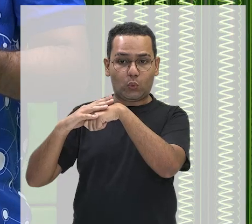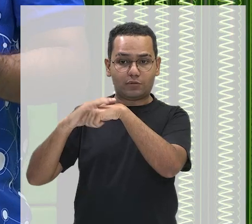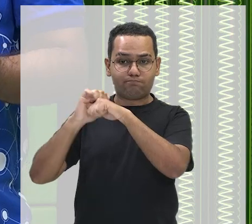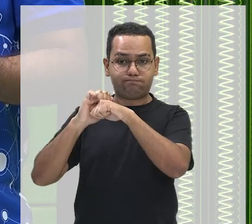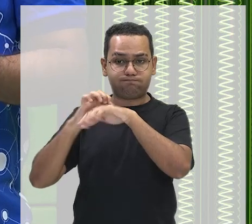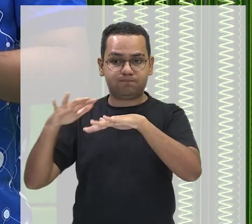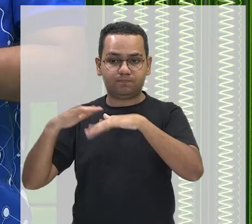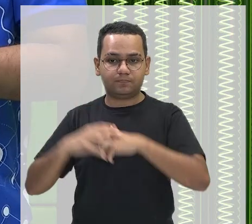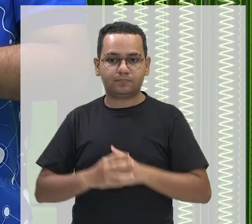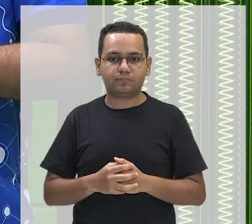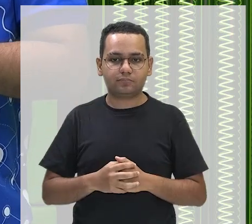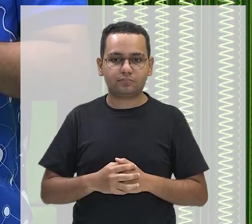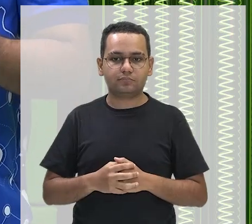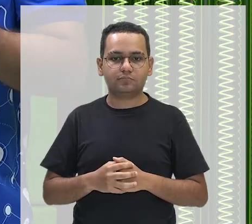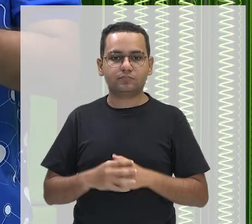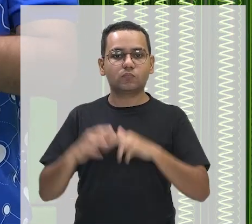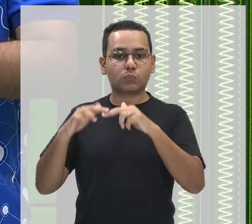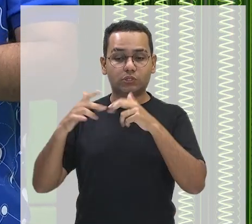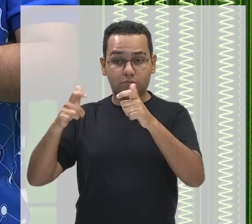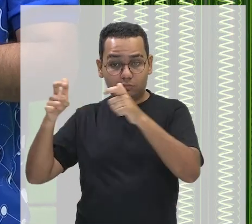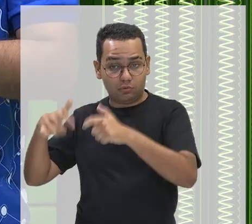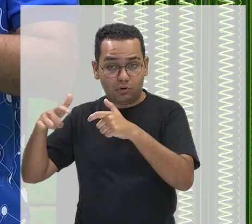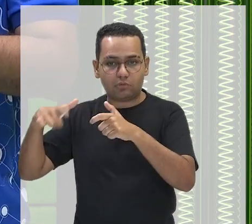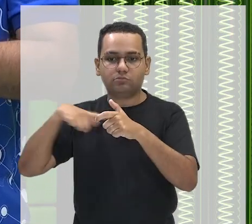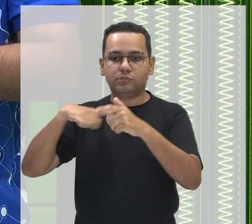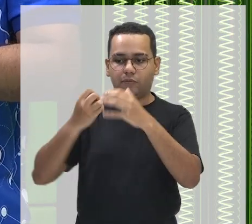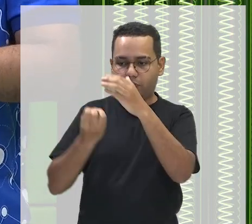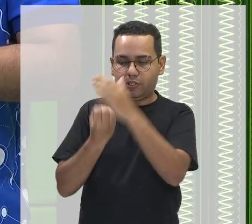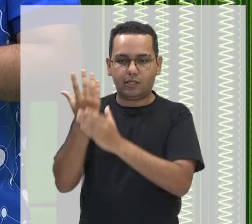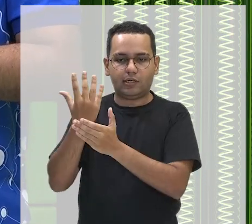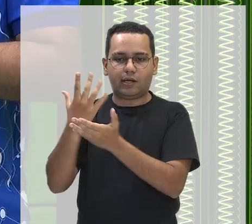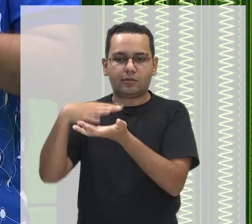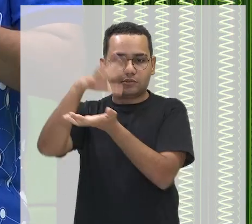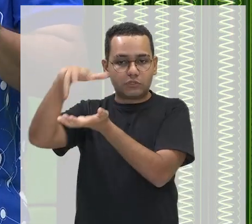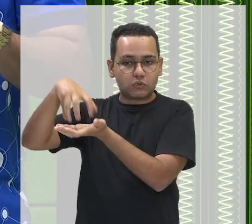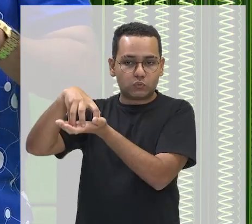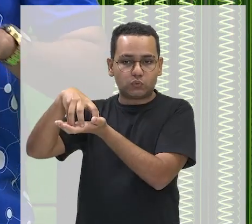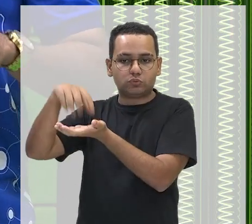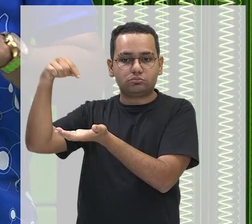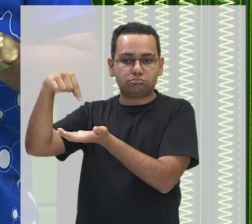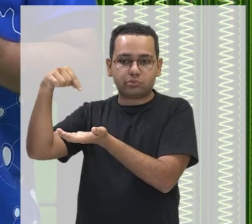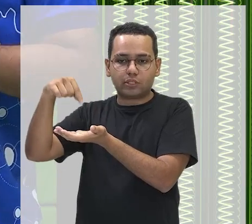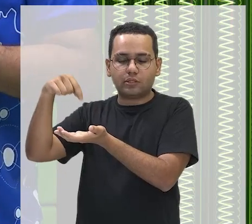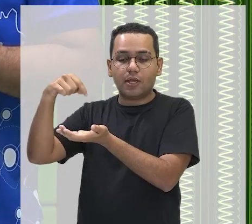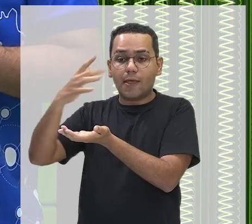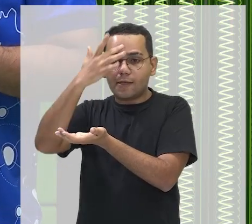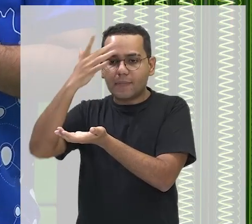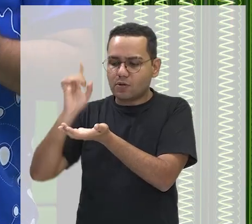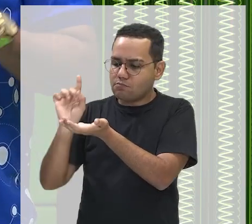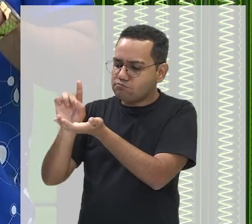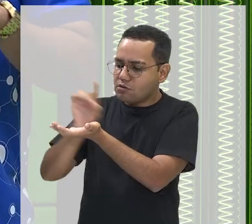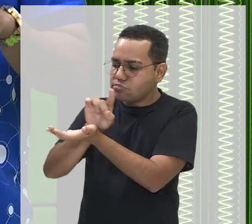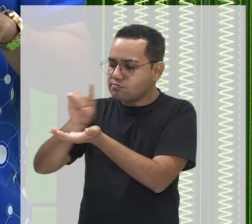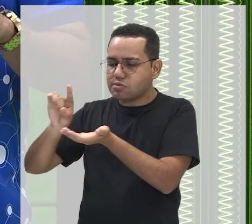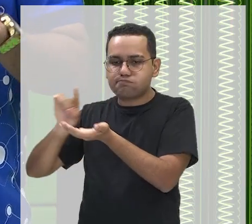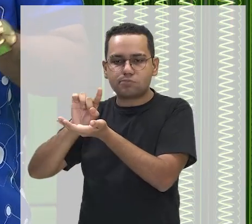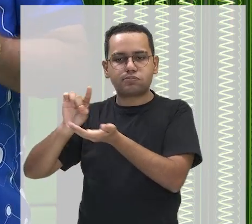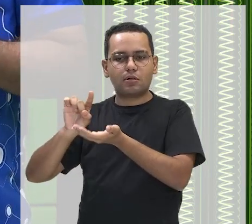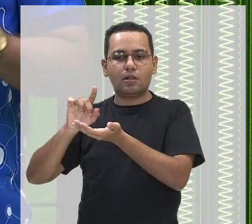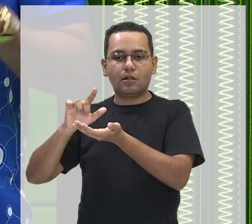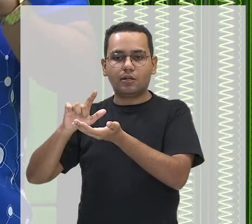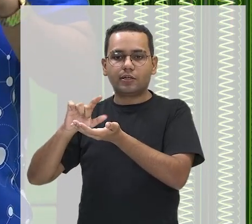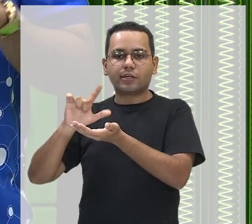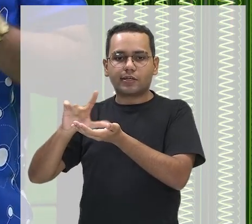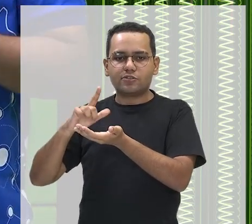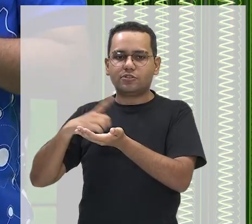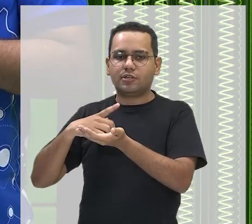ali de Paricatuba, foi desenvolvido ali o leprosário, né, onde as pessoas ficavam ali internas, né,